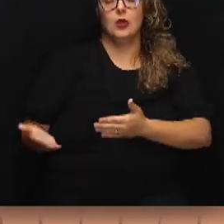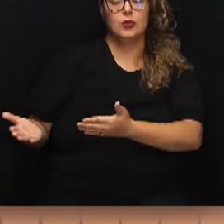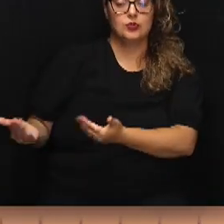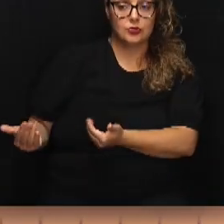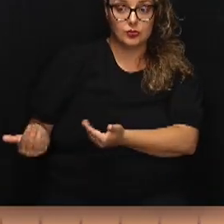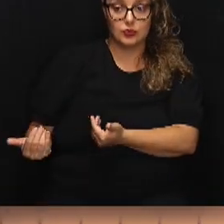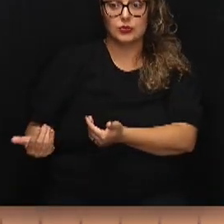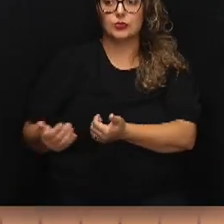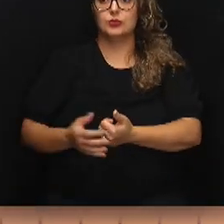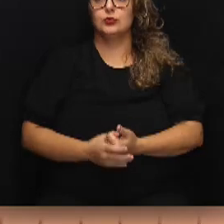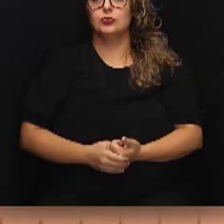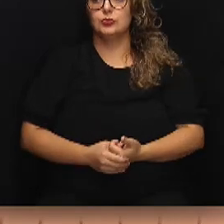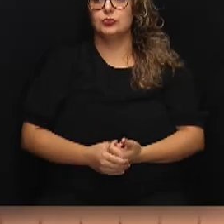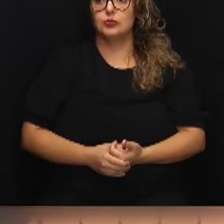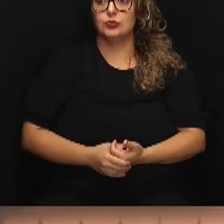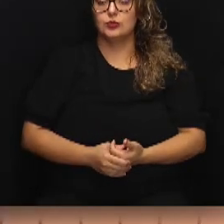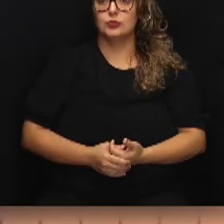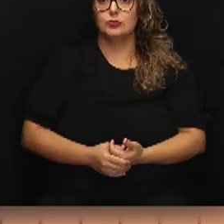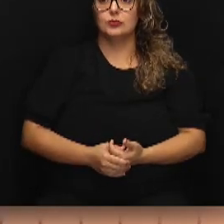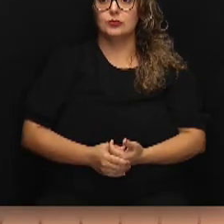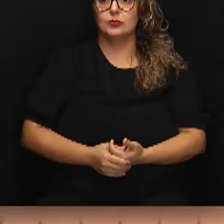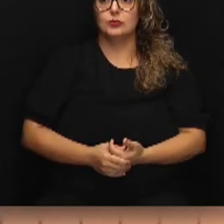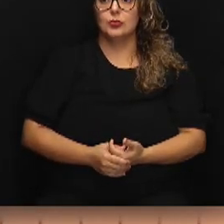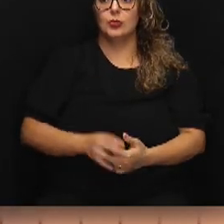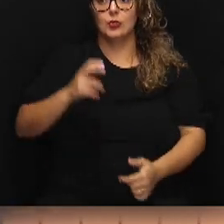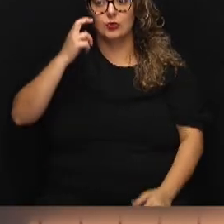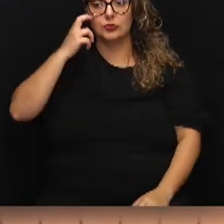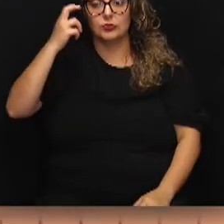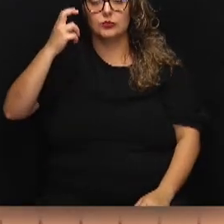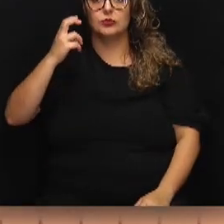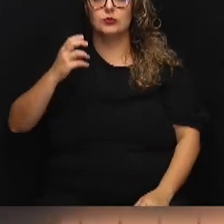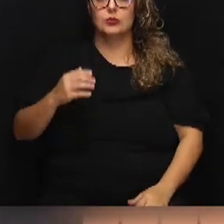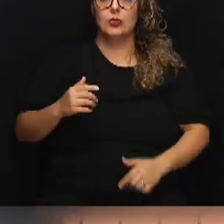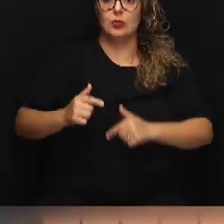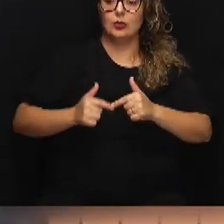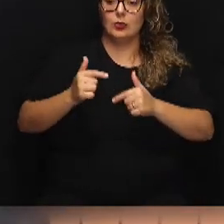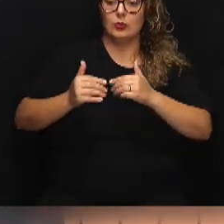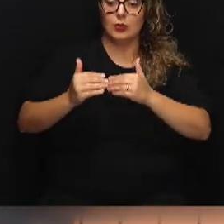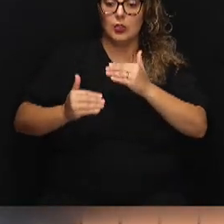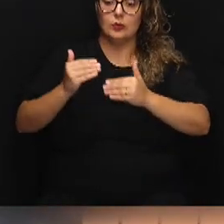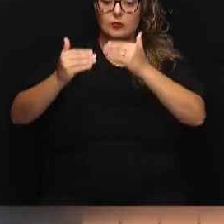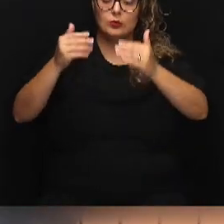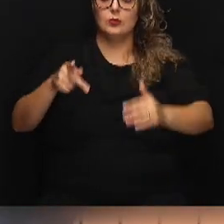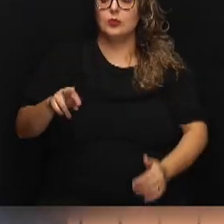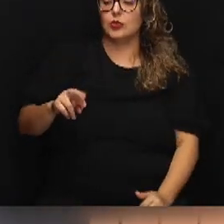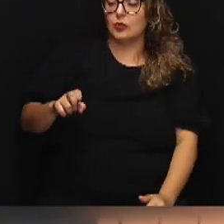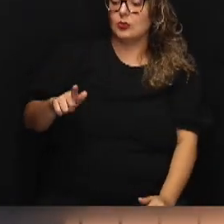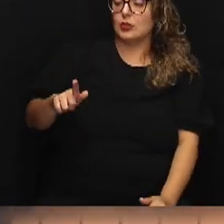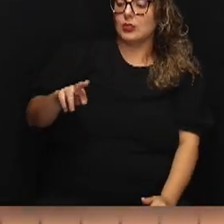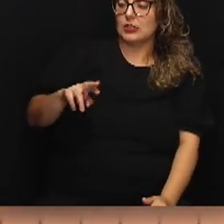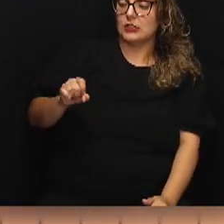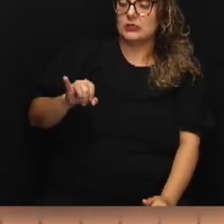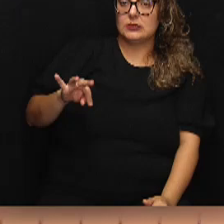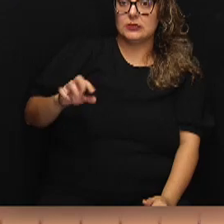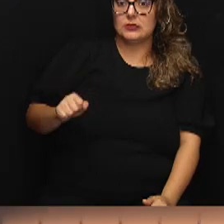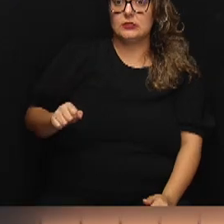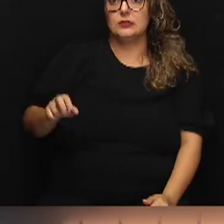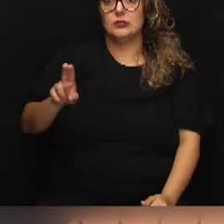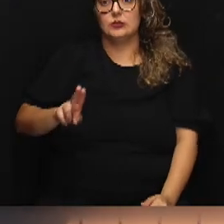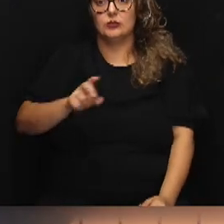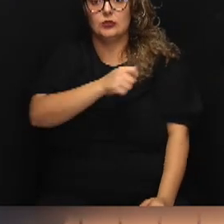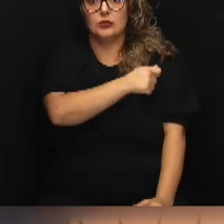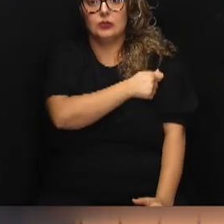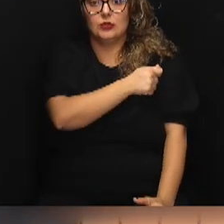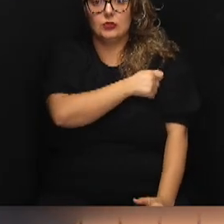juventude, e une os intelectuais progressistas nas universidades, os estudantes